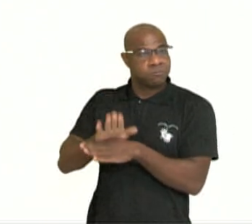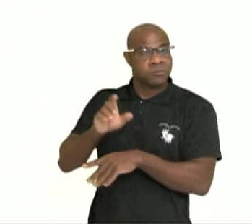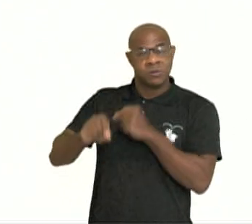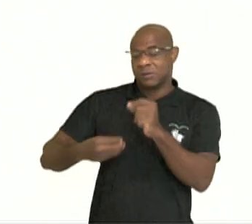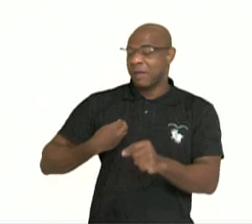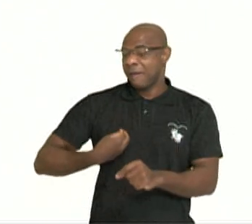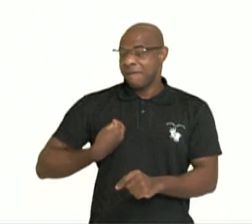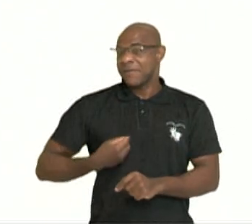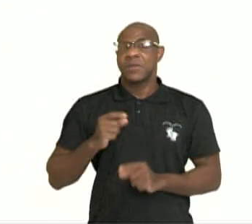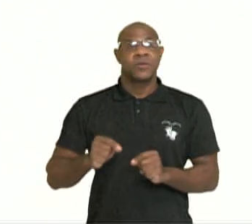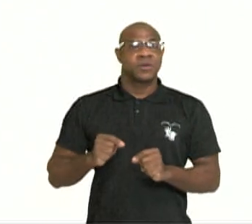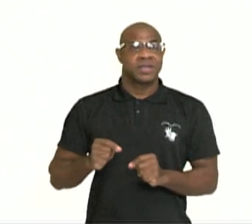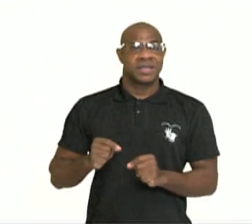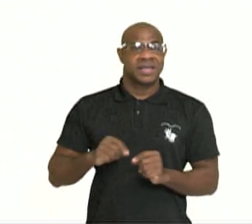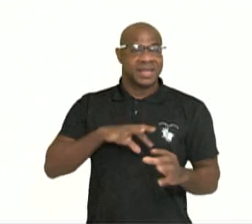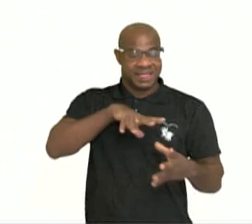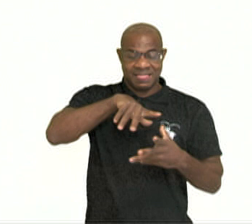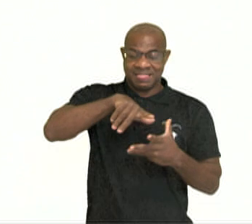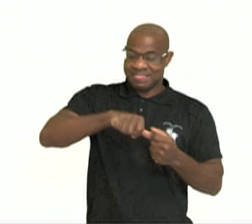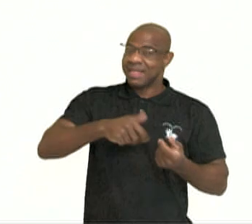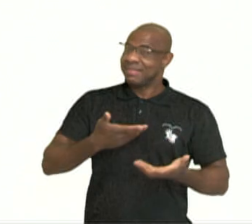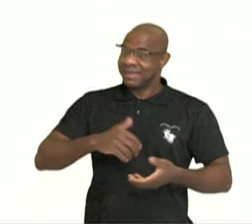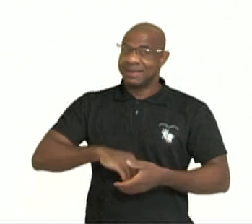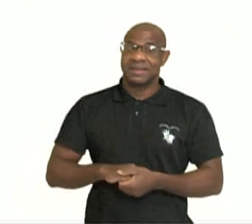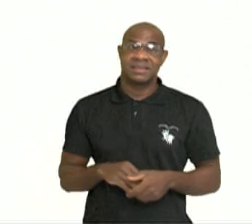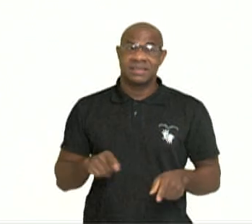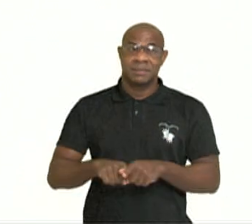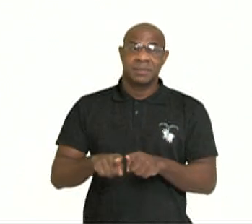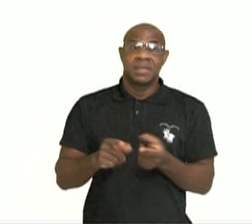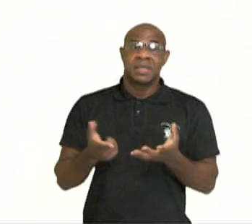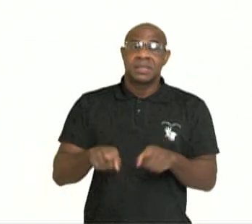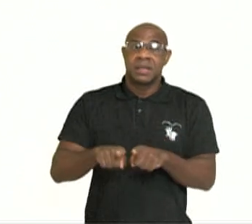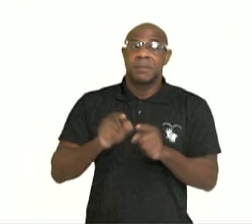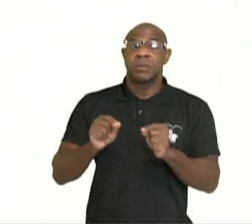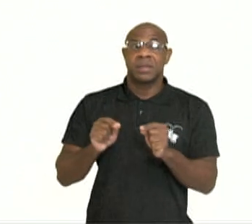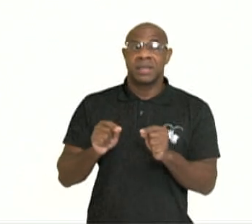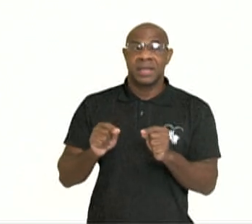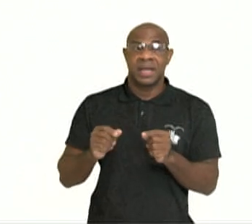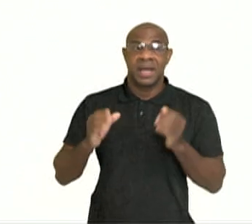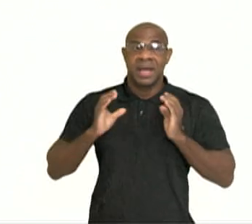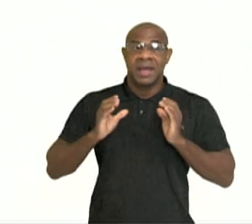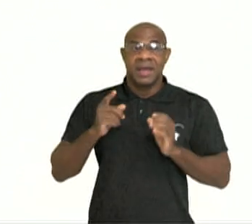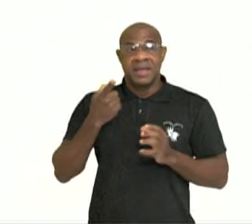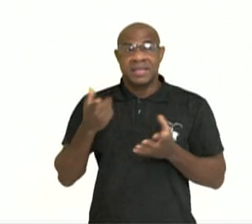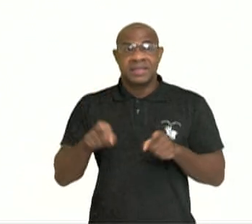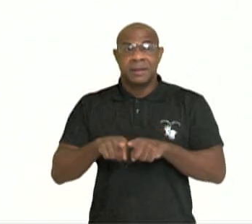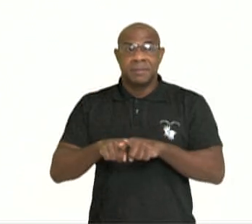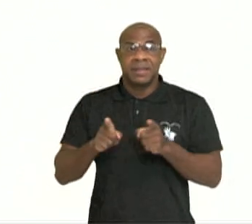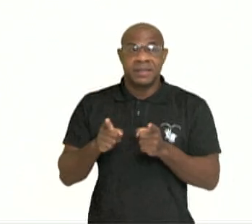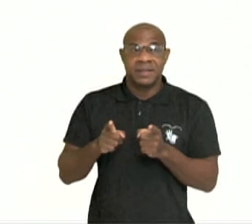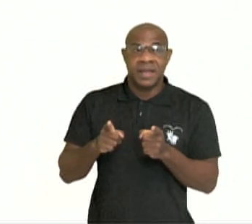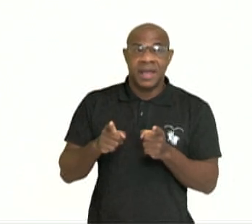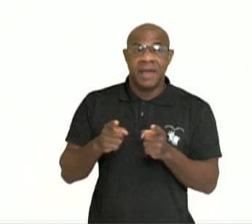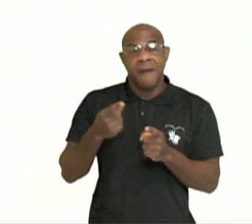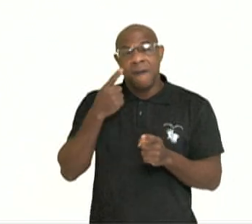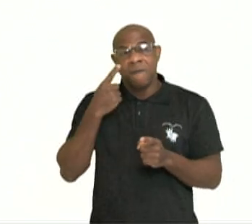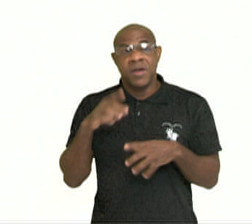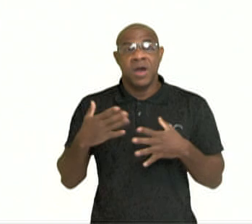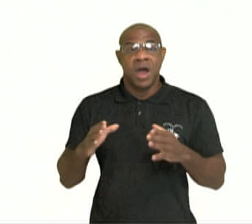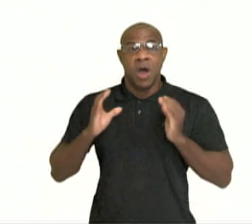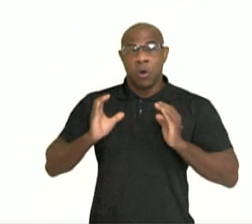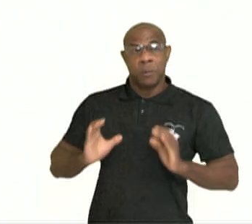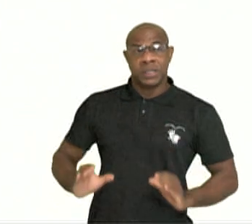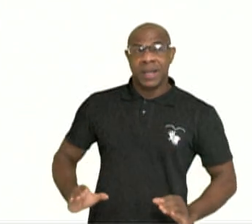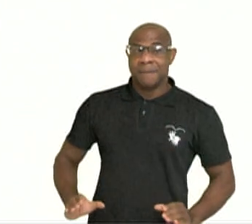na Terra e promover atitudes que favoreçam a sua preservação. Nós já sabemos que o solo é importante